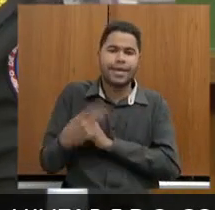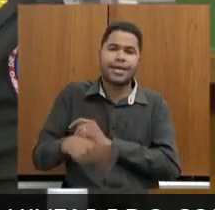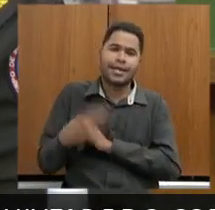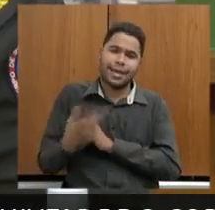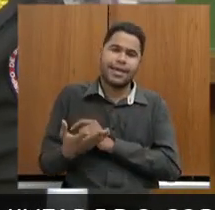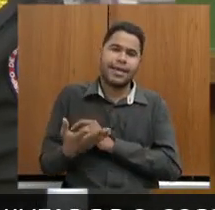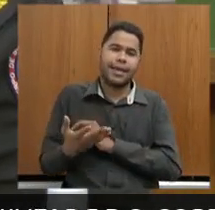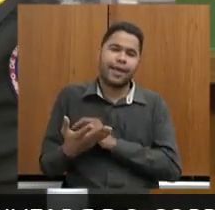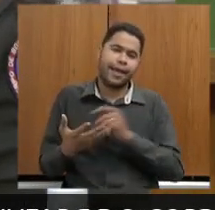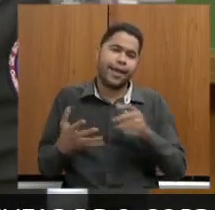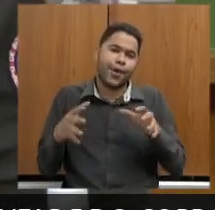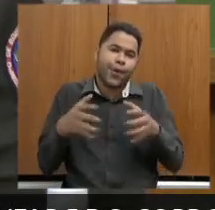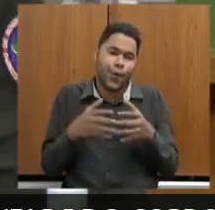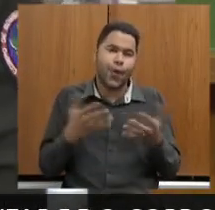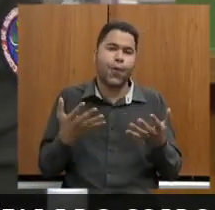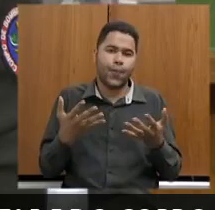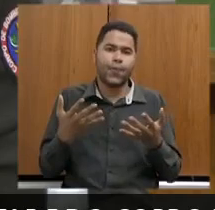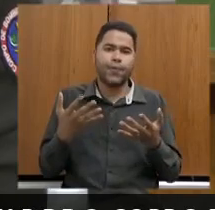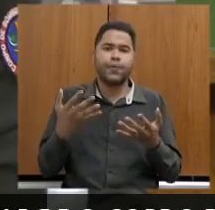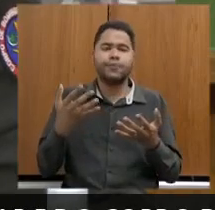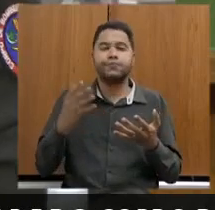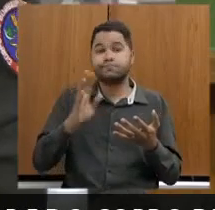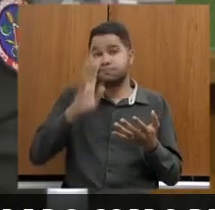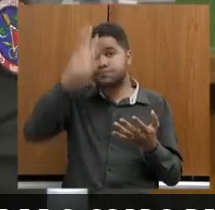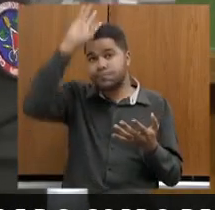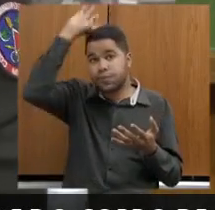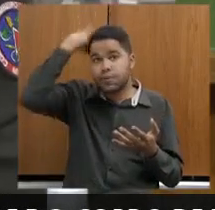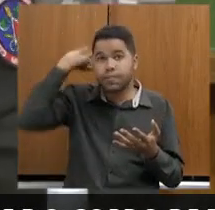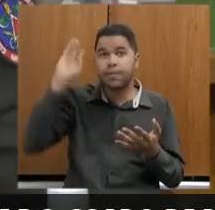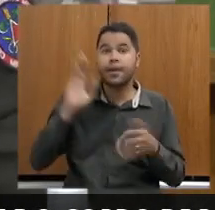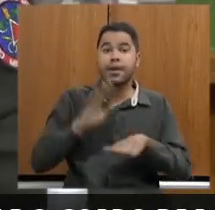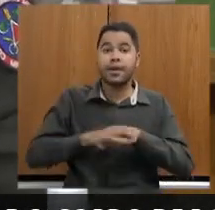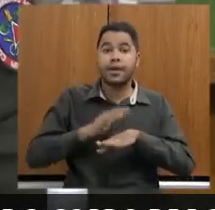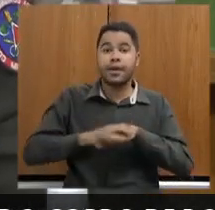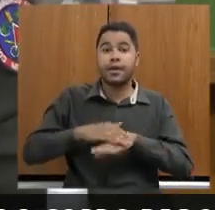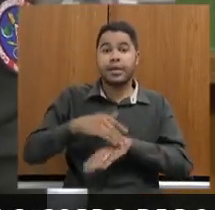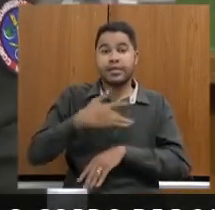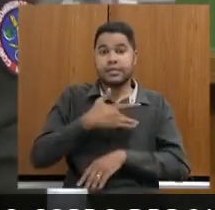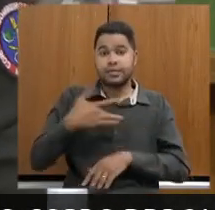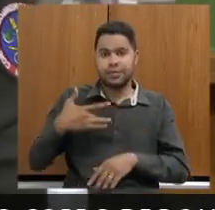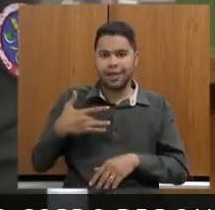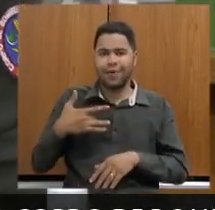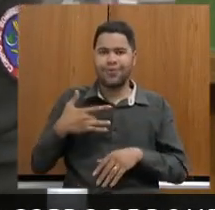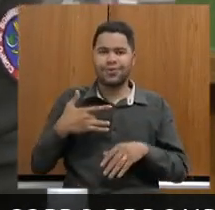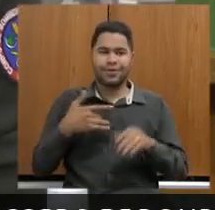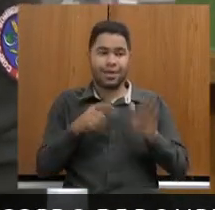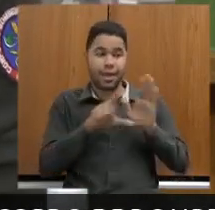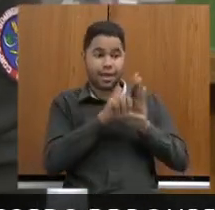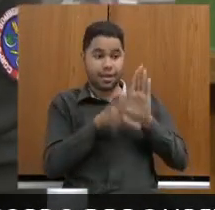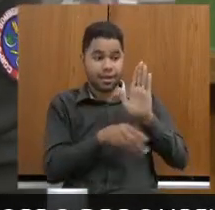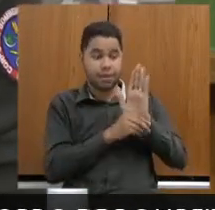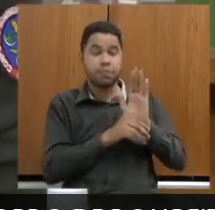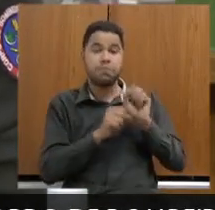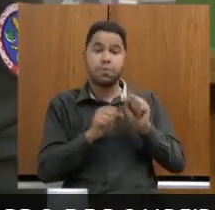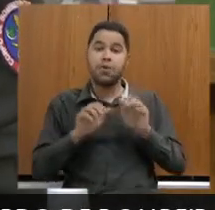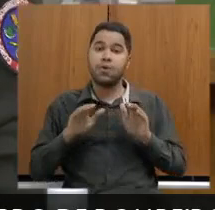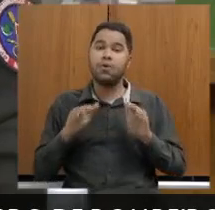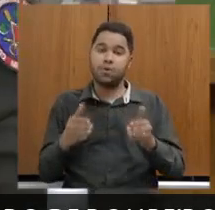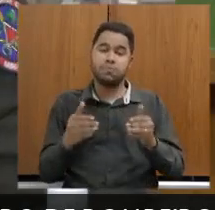de Bombeiros é trazer essa informação de que a parcela da Saúde da emenda parlamentar pode ser